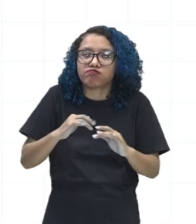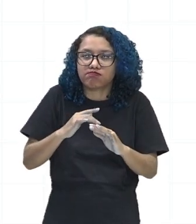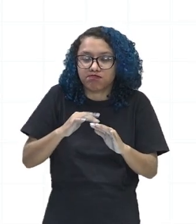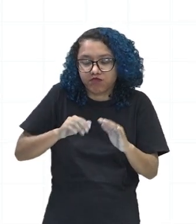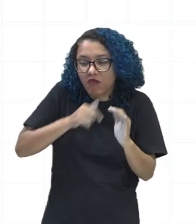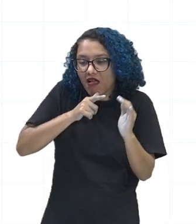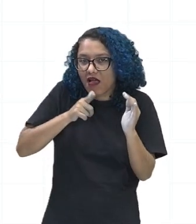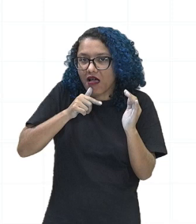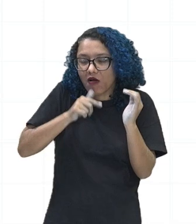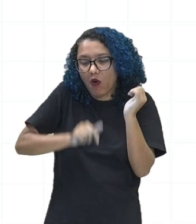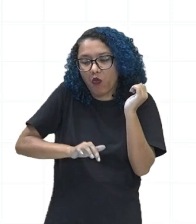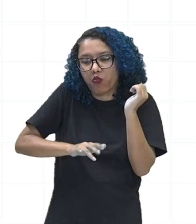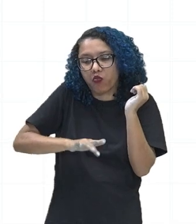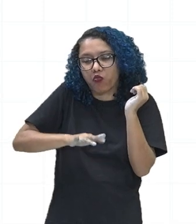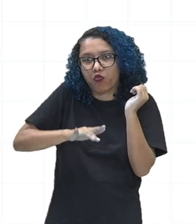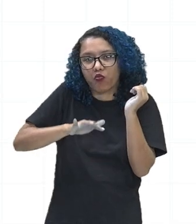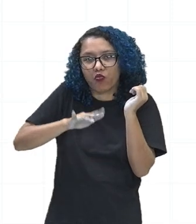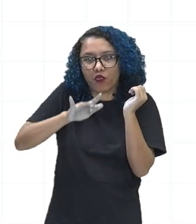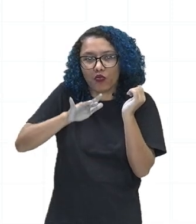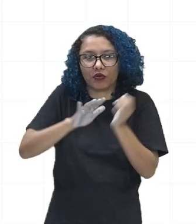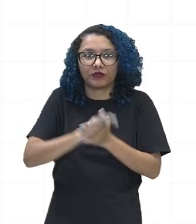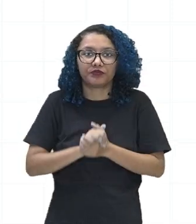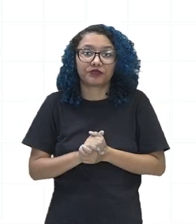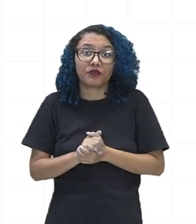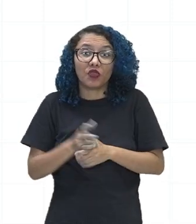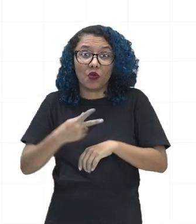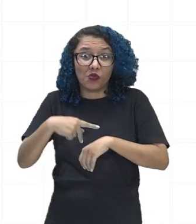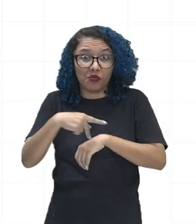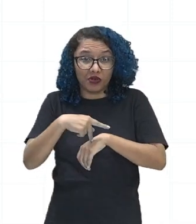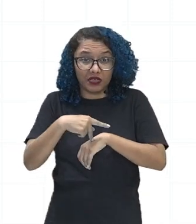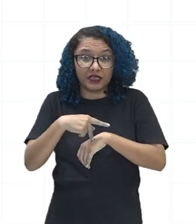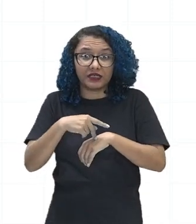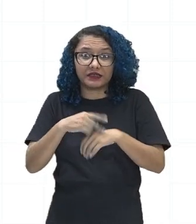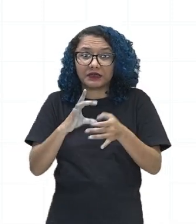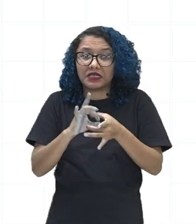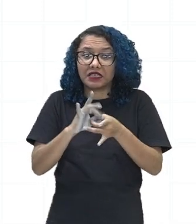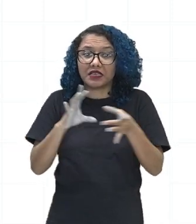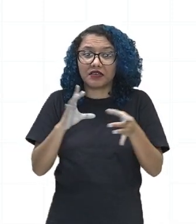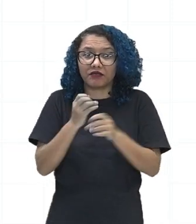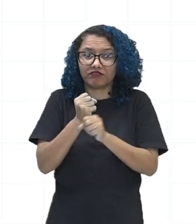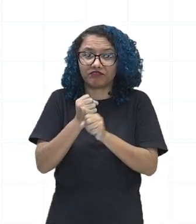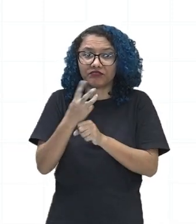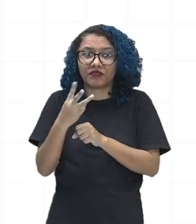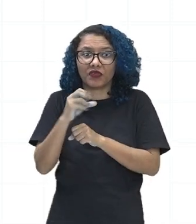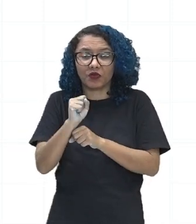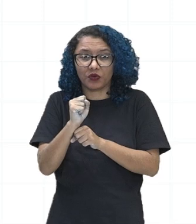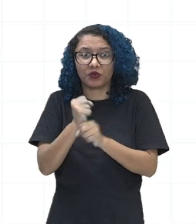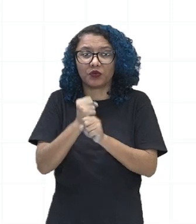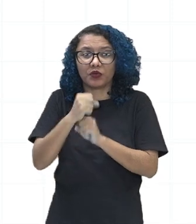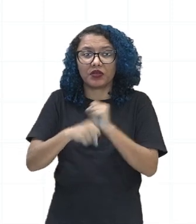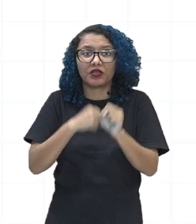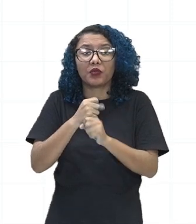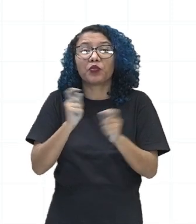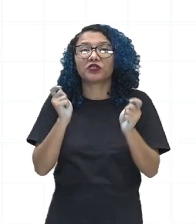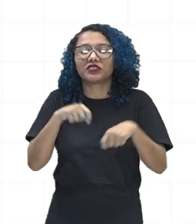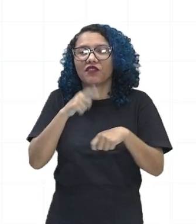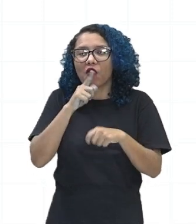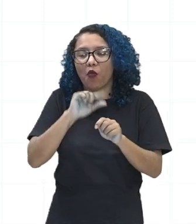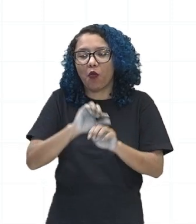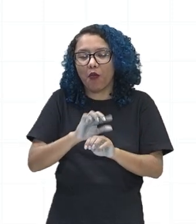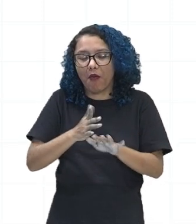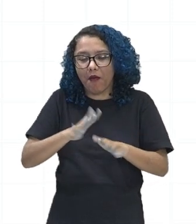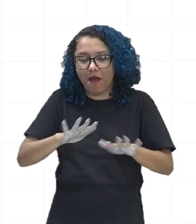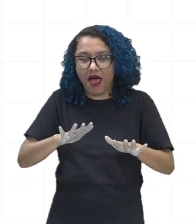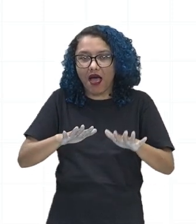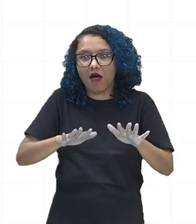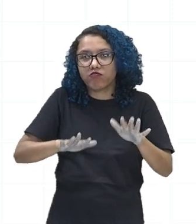tornou independente há 38 anos pode ser engolido pelo mar. Então, aqui a gente